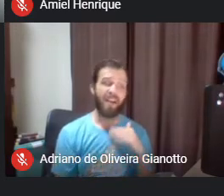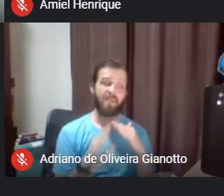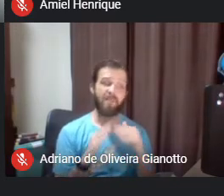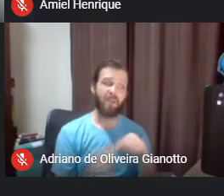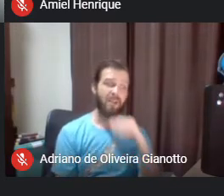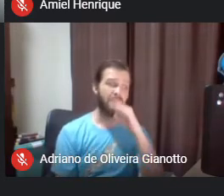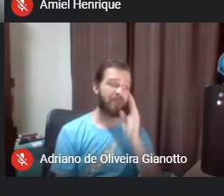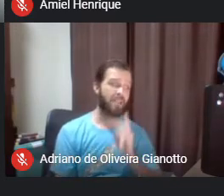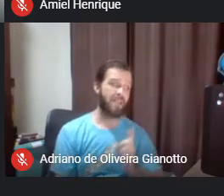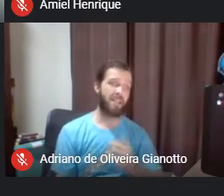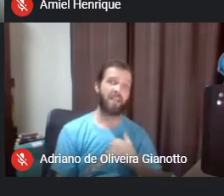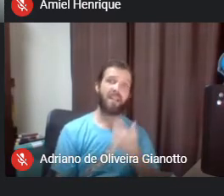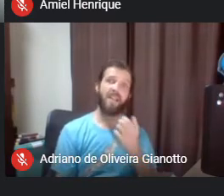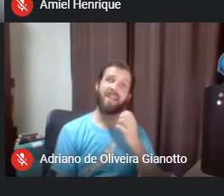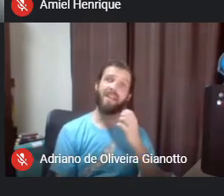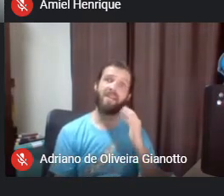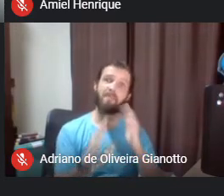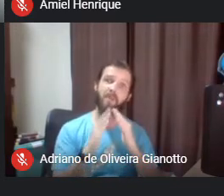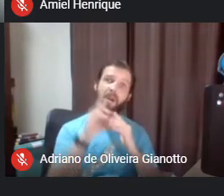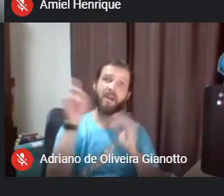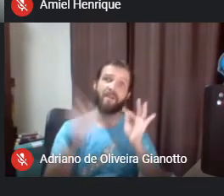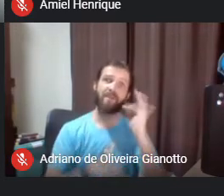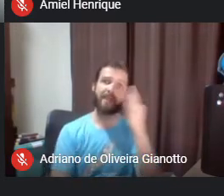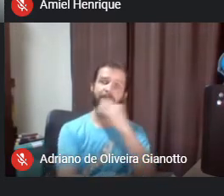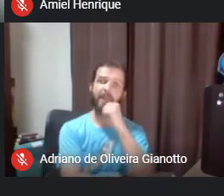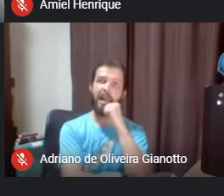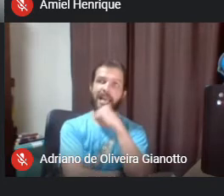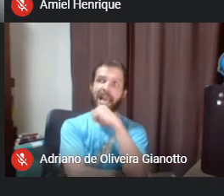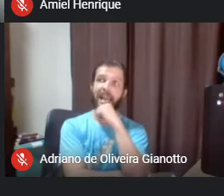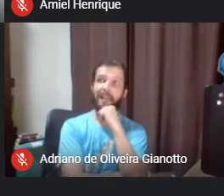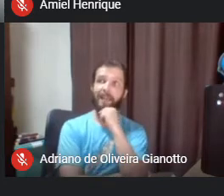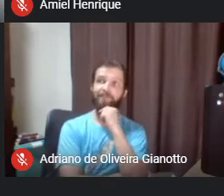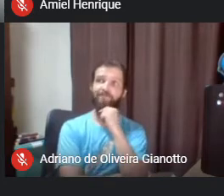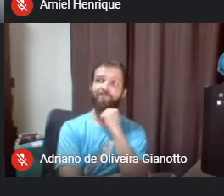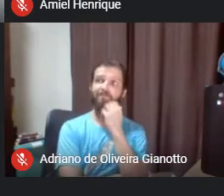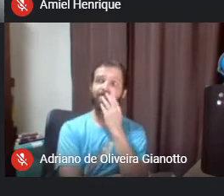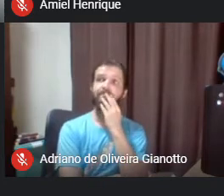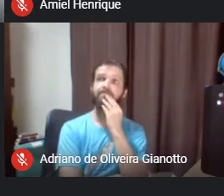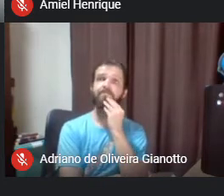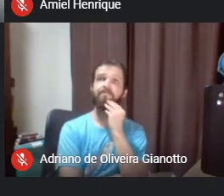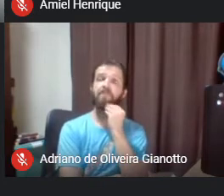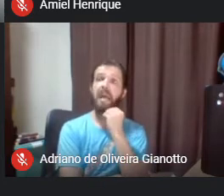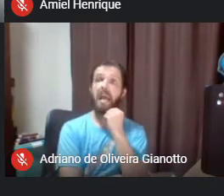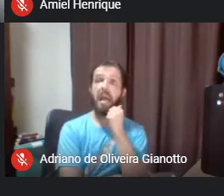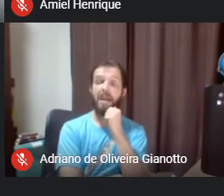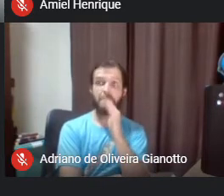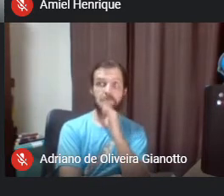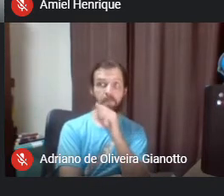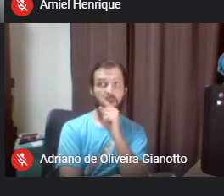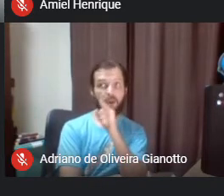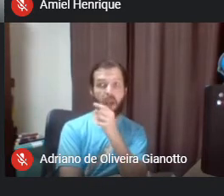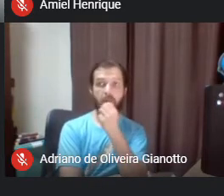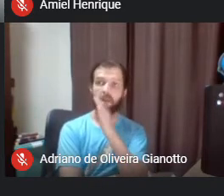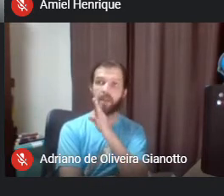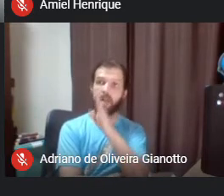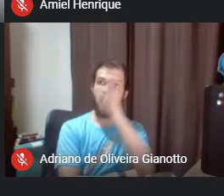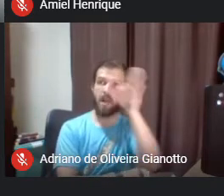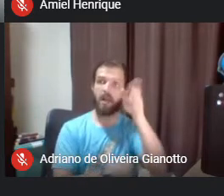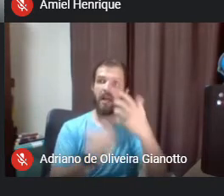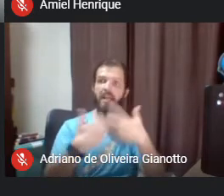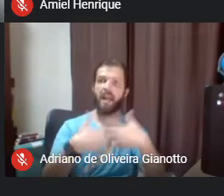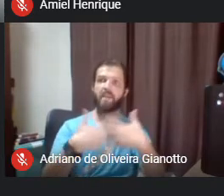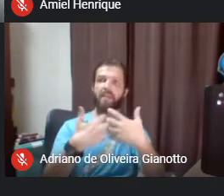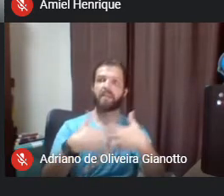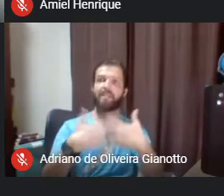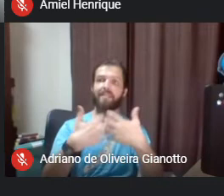E ele falou, olha, eu precisava muito, eu não moro aqui no Brasil, eu moro na França, precisava muito falar com ele. E